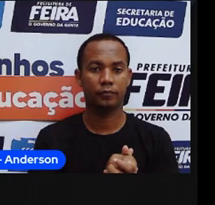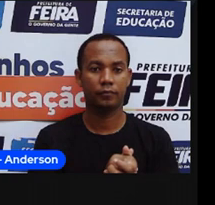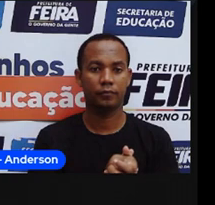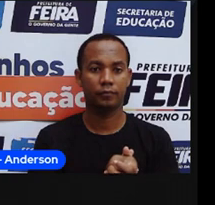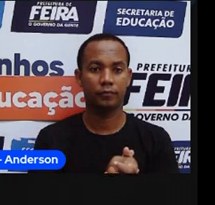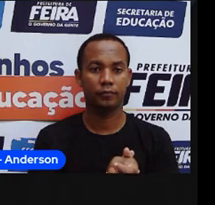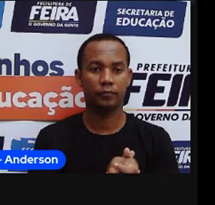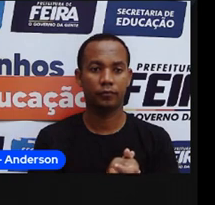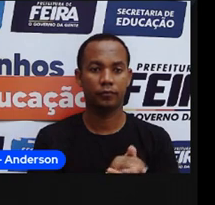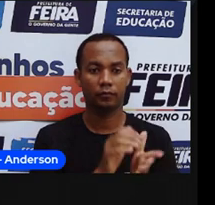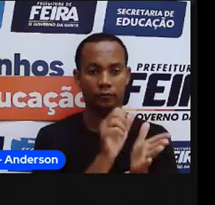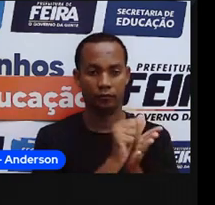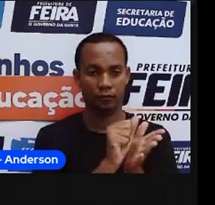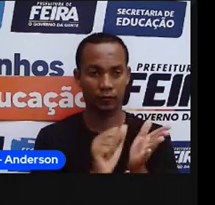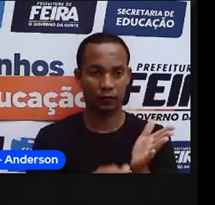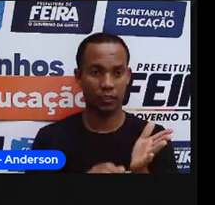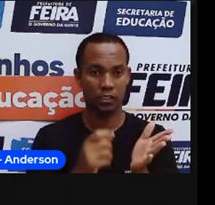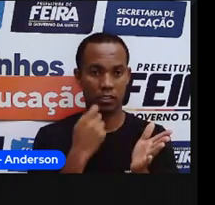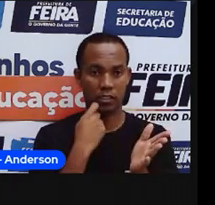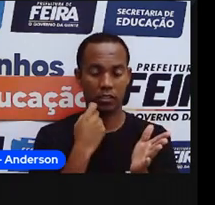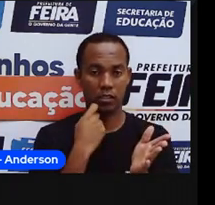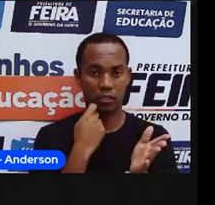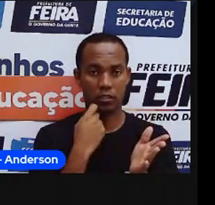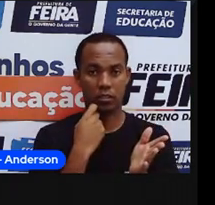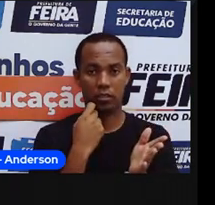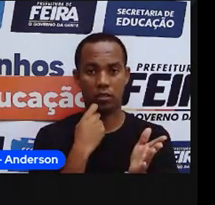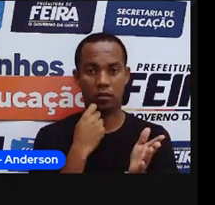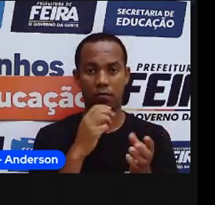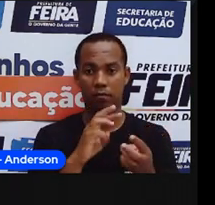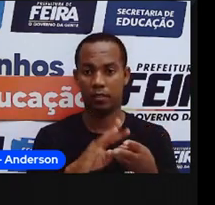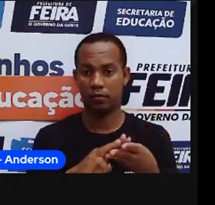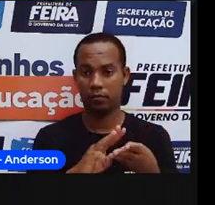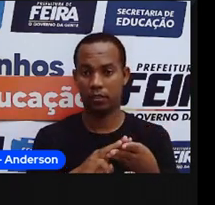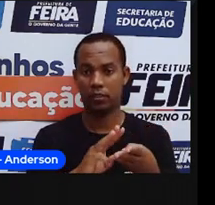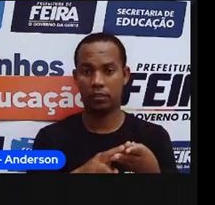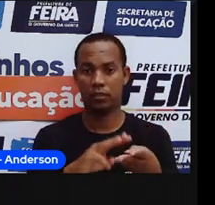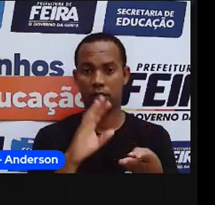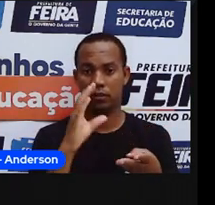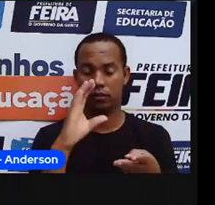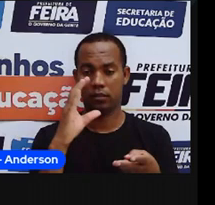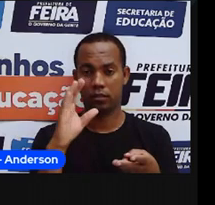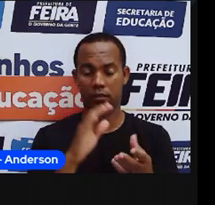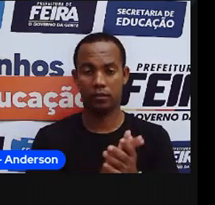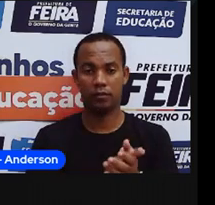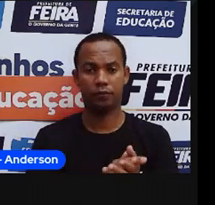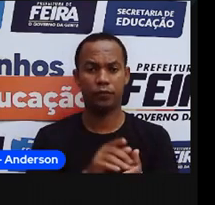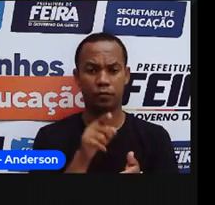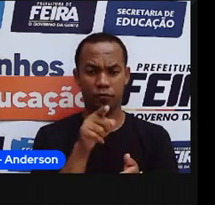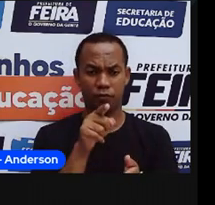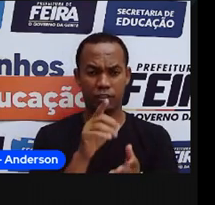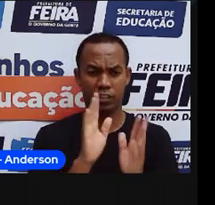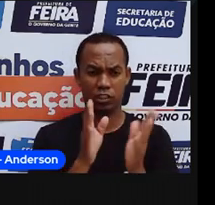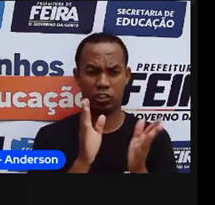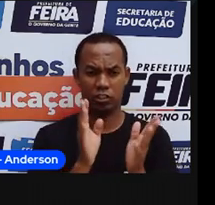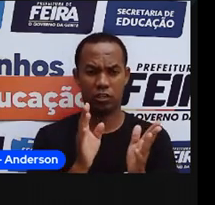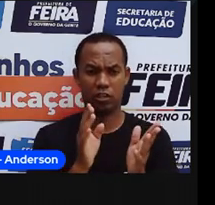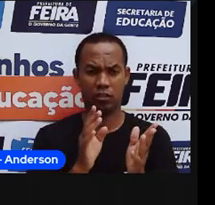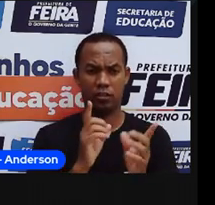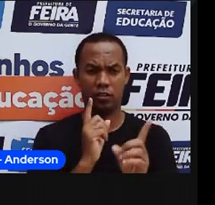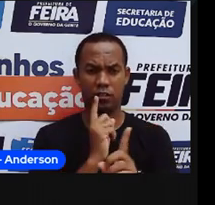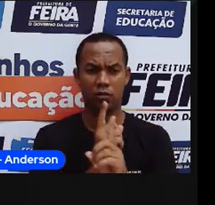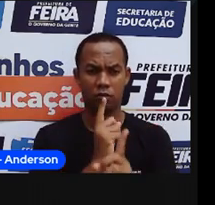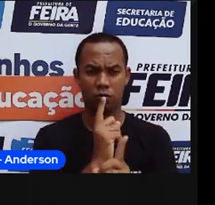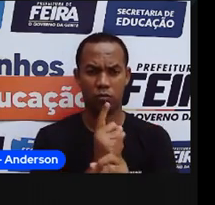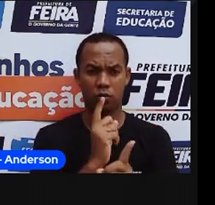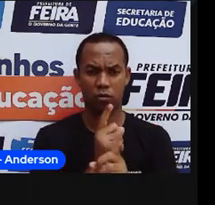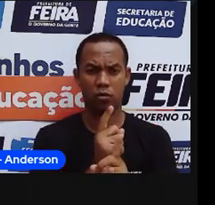Bom, a atividade de sexta-feira, matemática, né, e ciências da natureza. Você já descobriu que a mandioca, né, é a